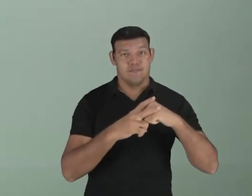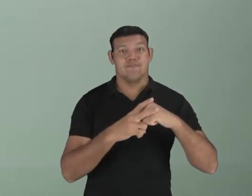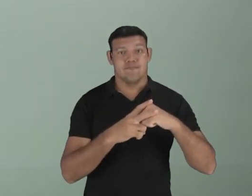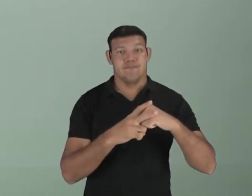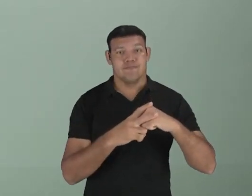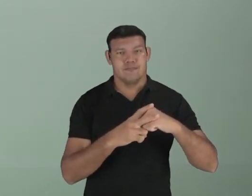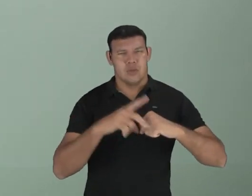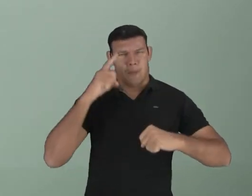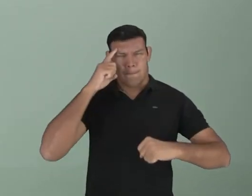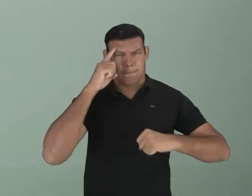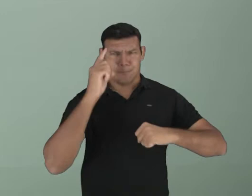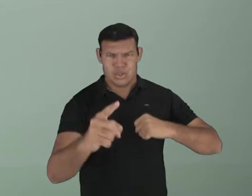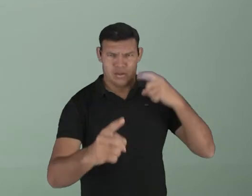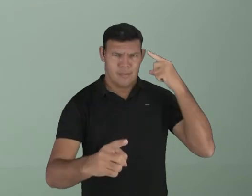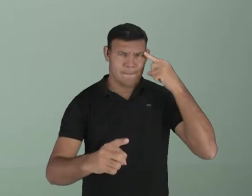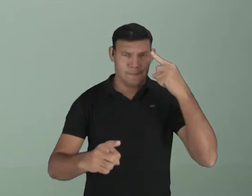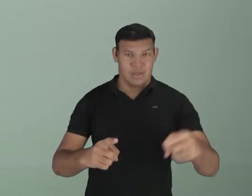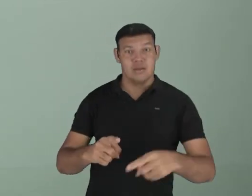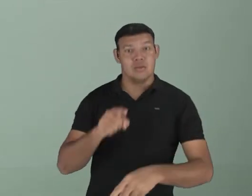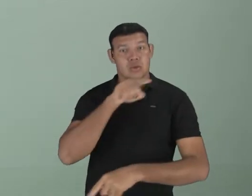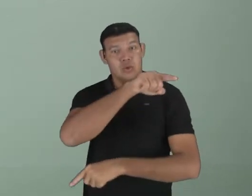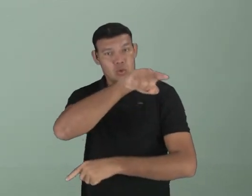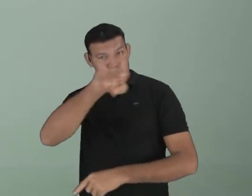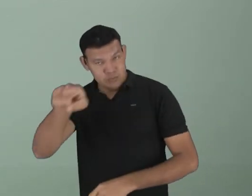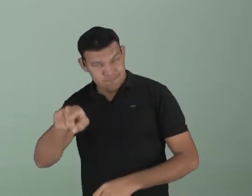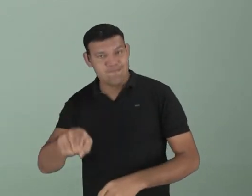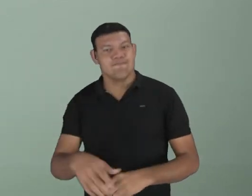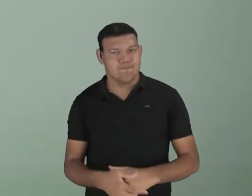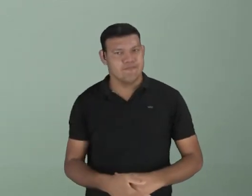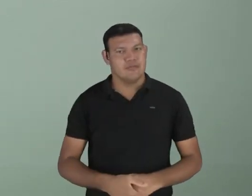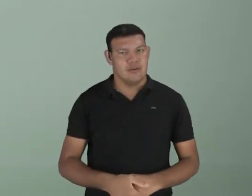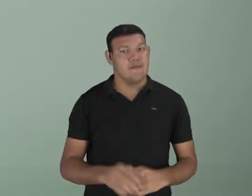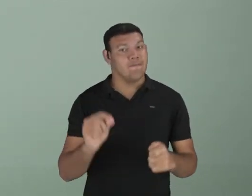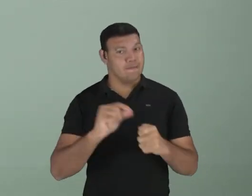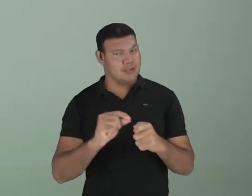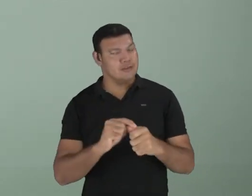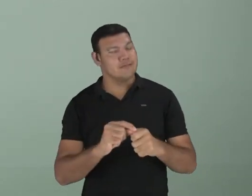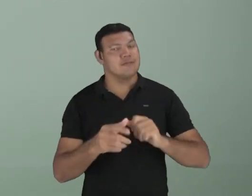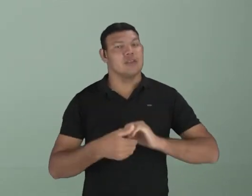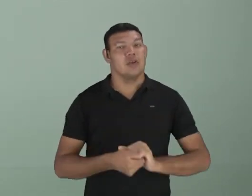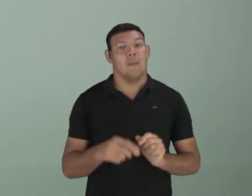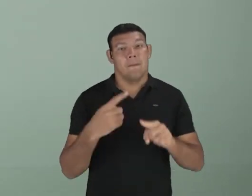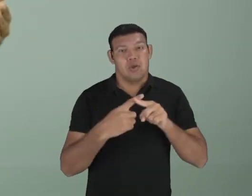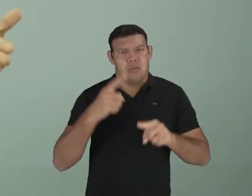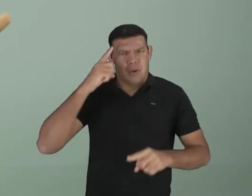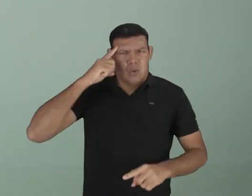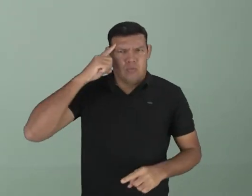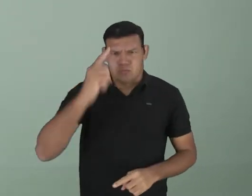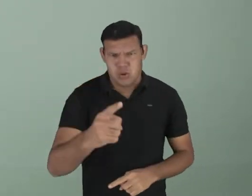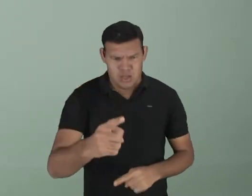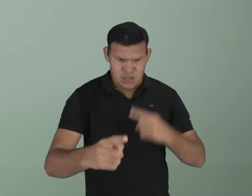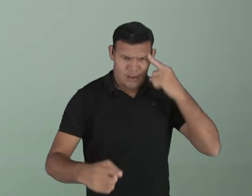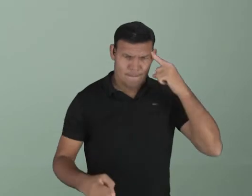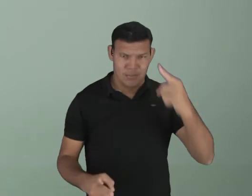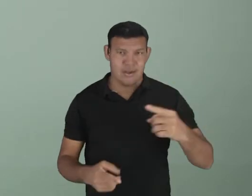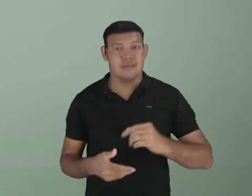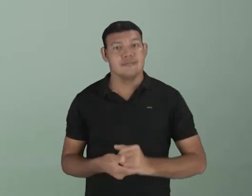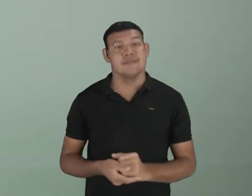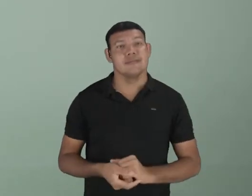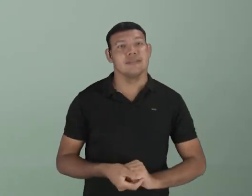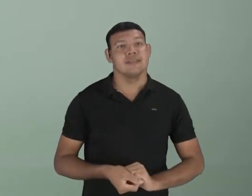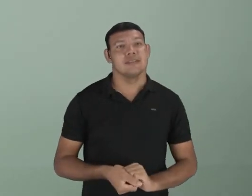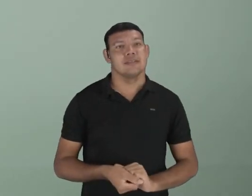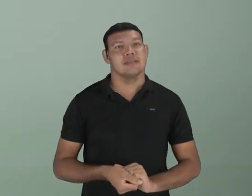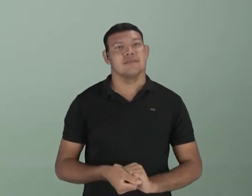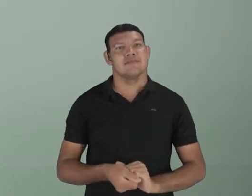modo imperativo, fazendo com que você faça algo, com que você tenha uma ordem para se fazer. Por exemplo, quando ele diz